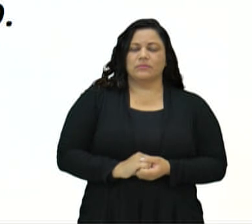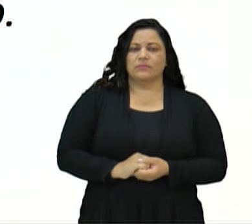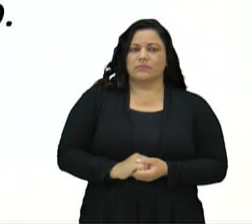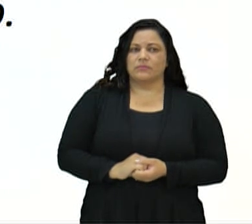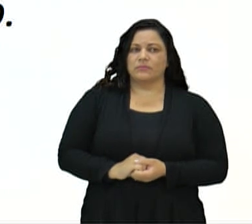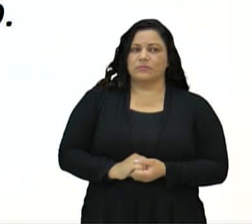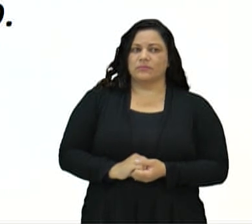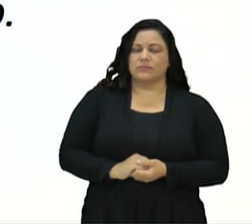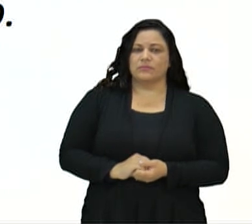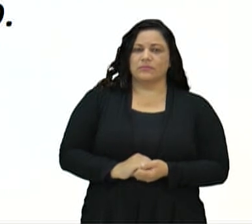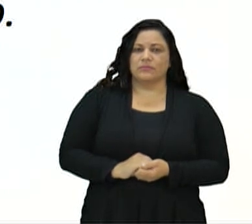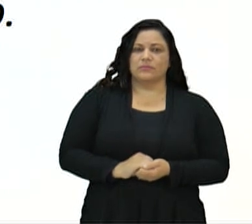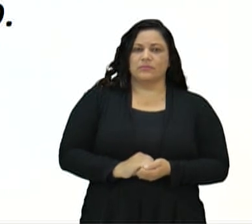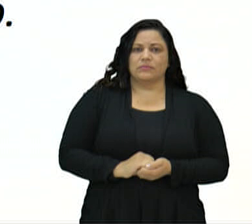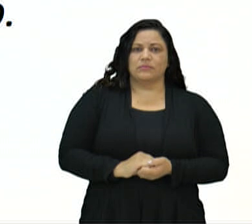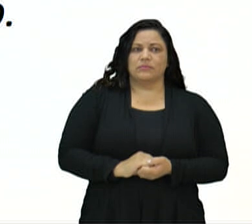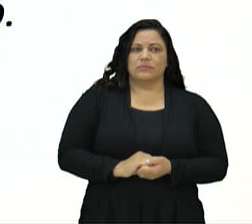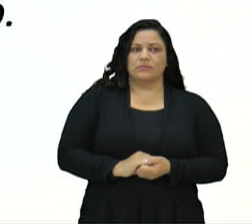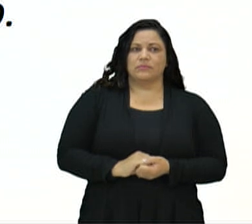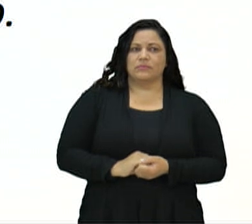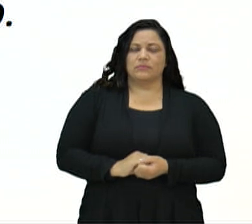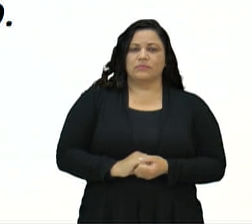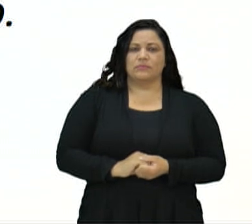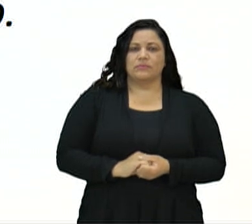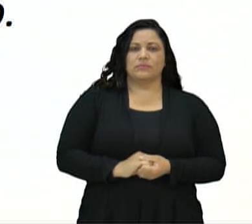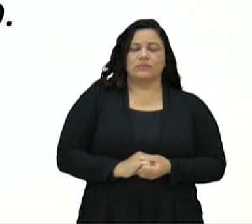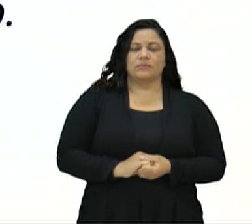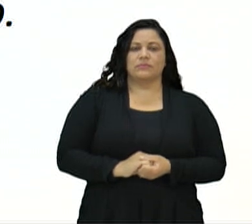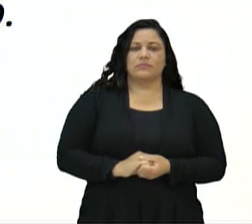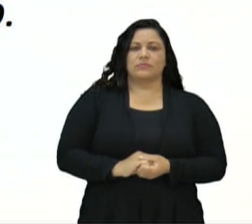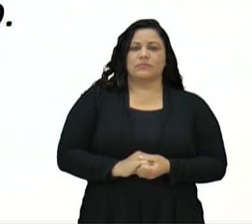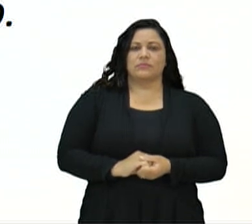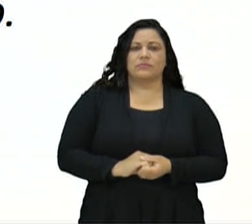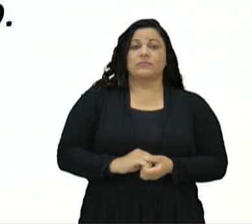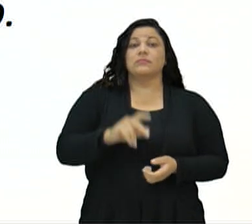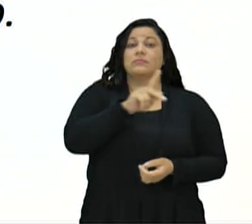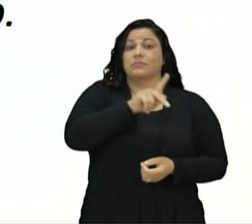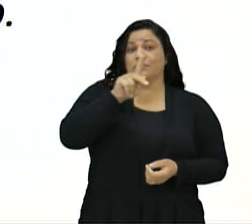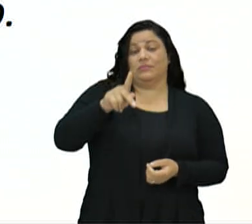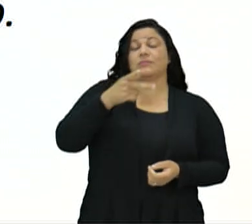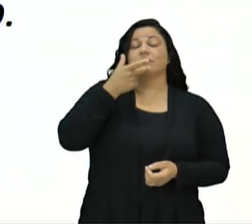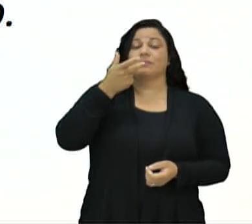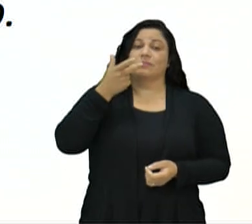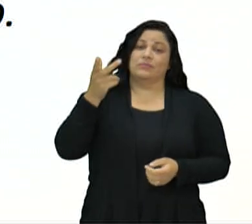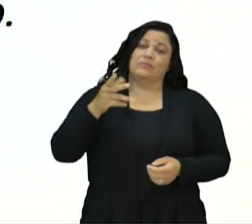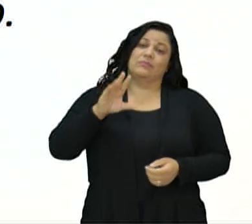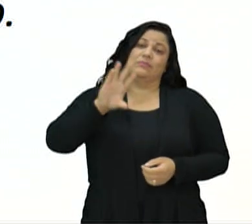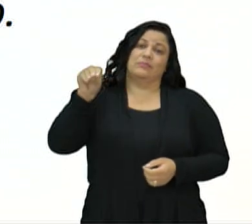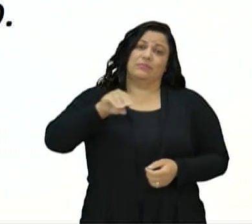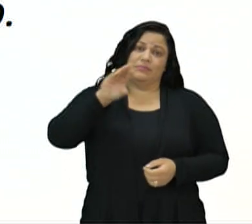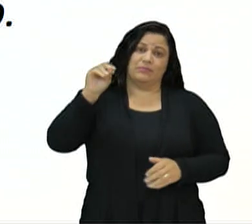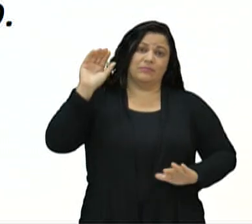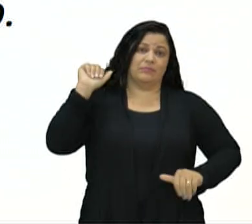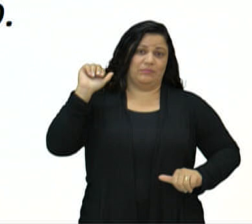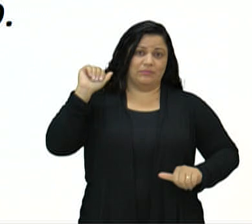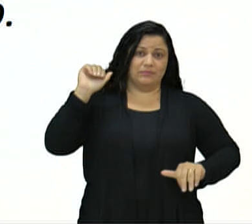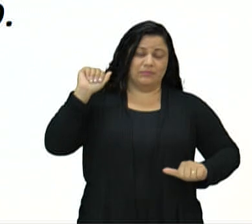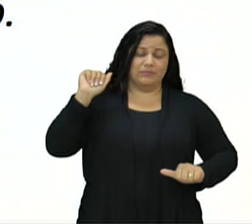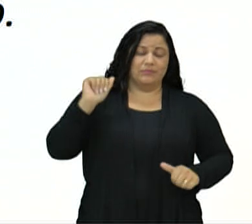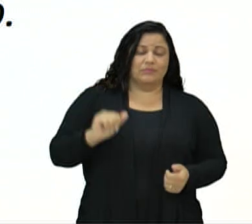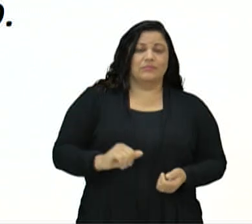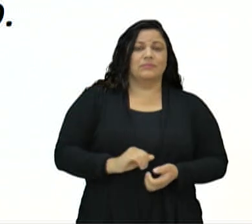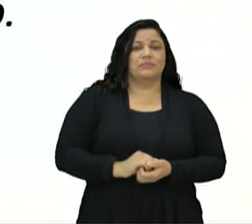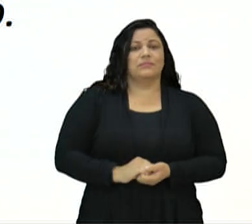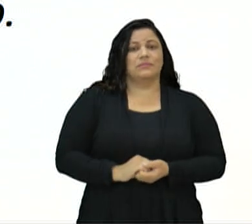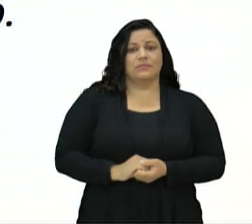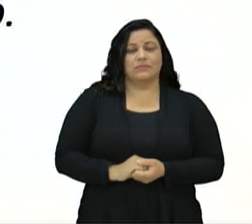contacto. Adelante, hemos visto ahí una vivienda en el campo, otra en la ciudad,